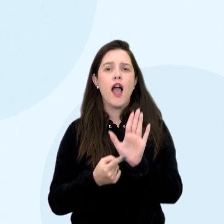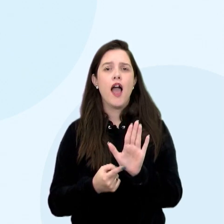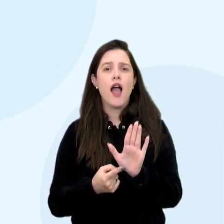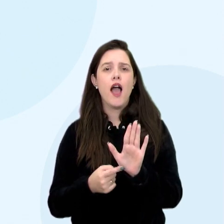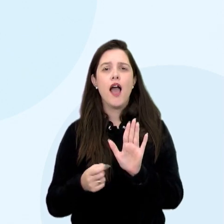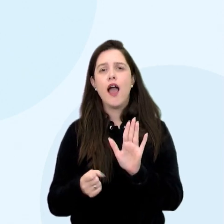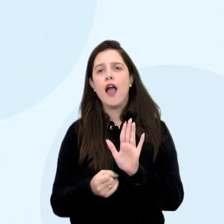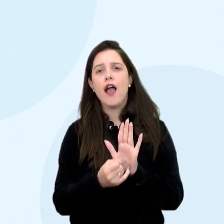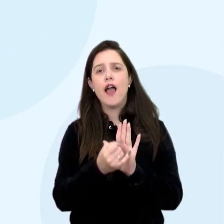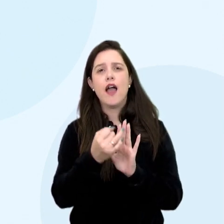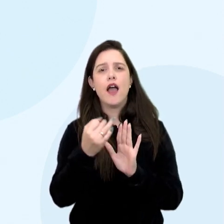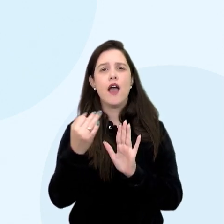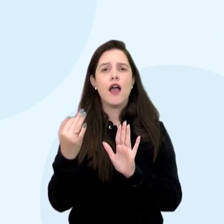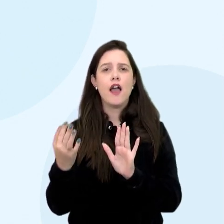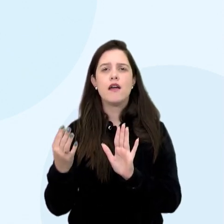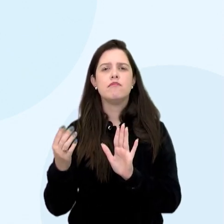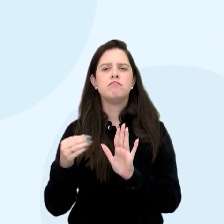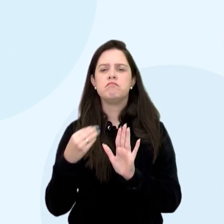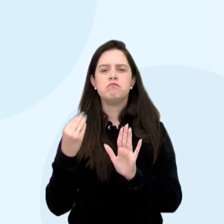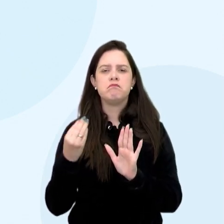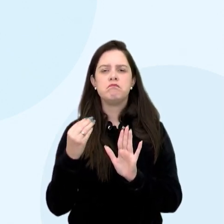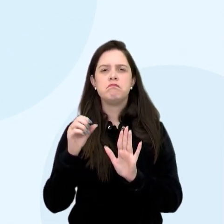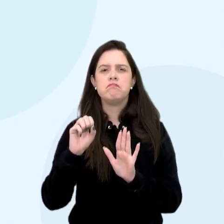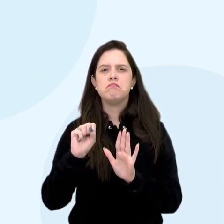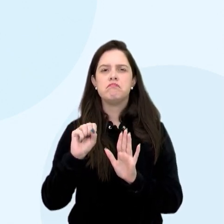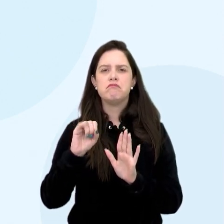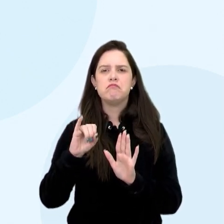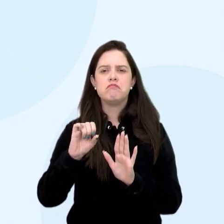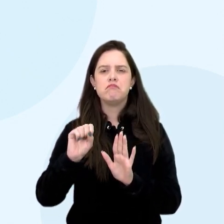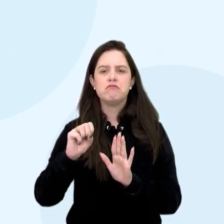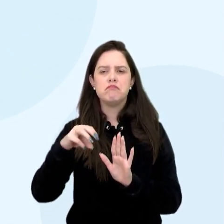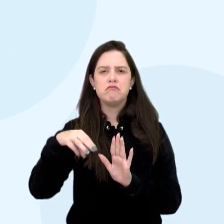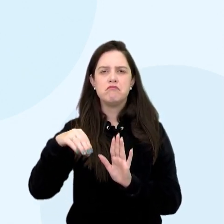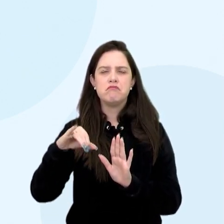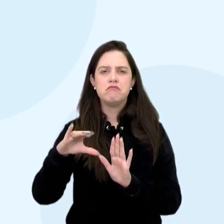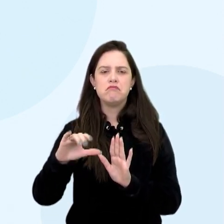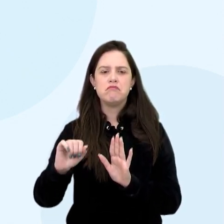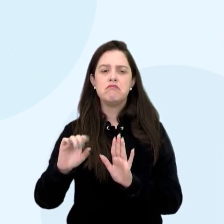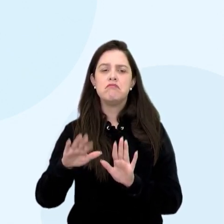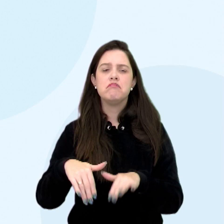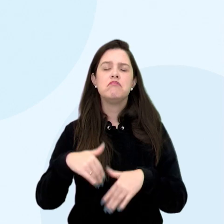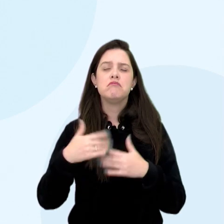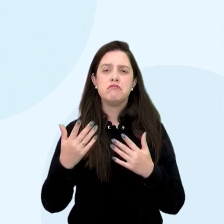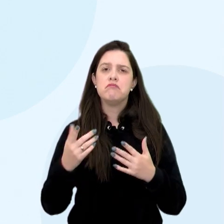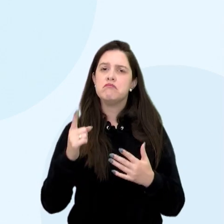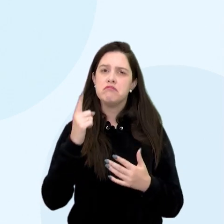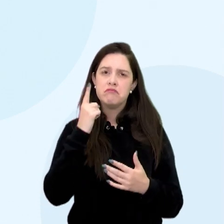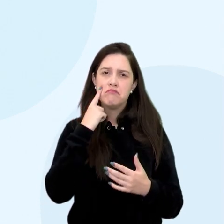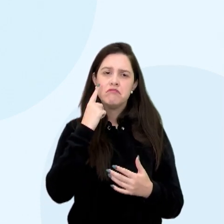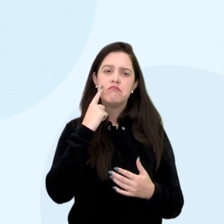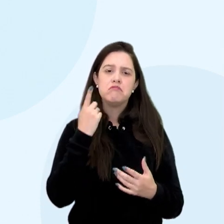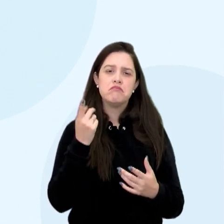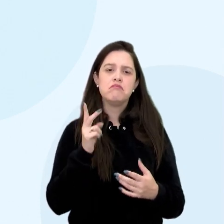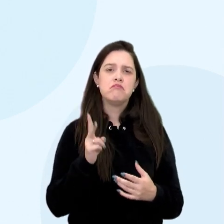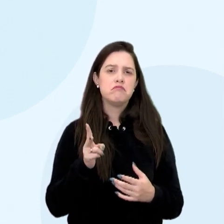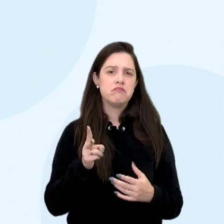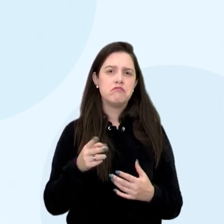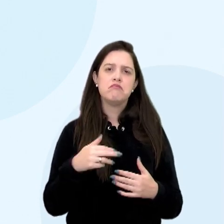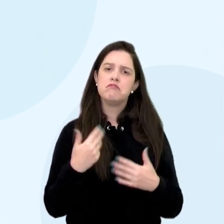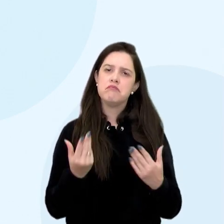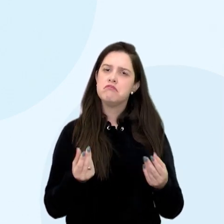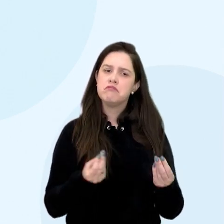quando são atravessadas por ondas sísmicas. Então a energia que é libertada, né, nessa descontinuidade aí por um